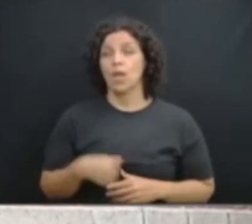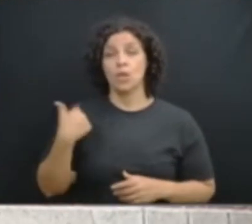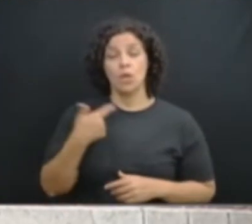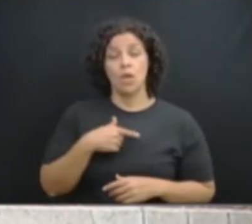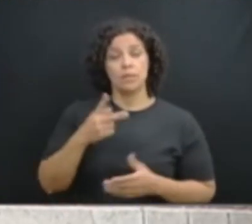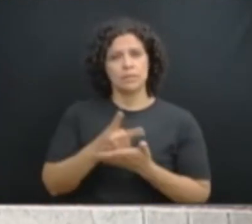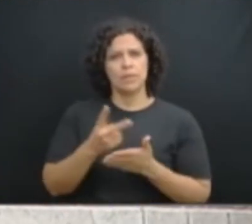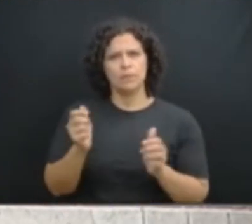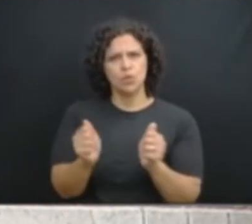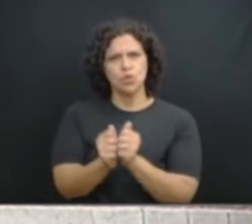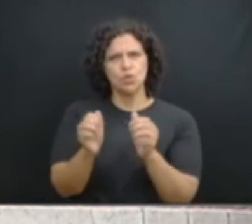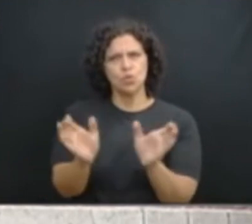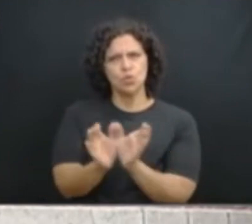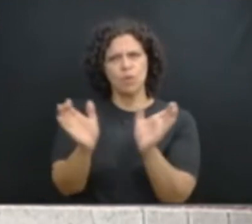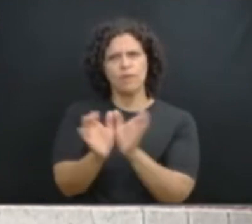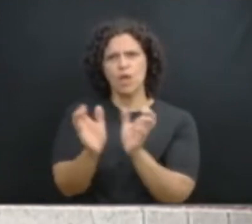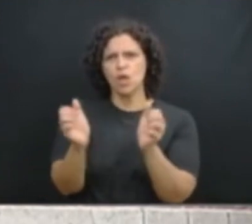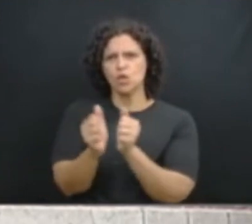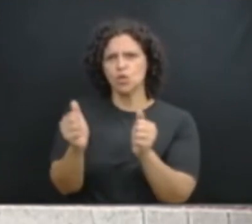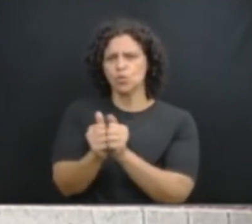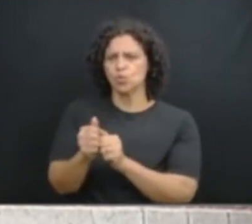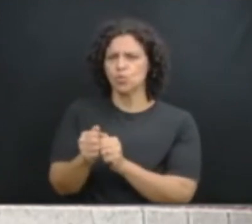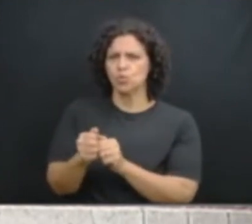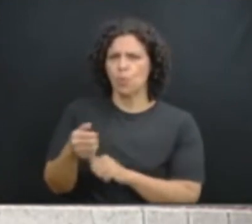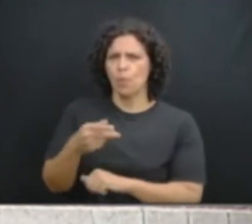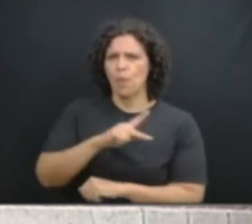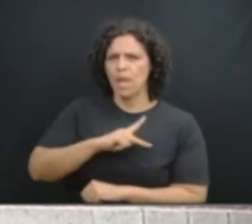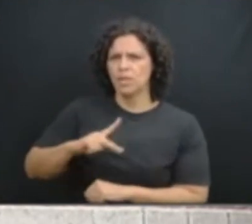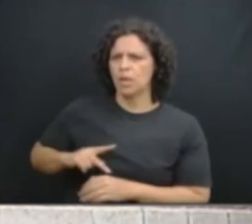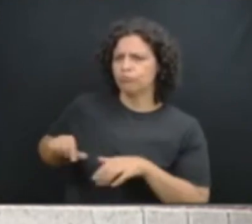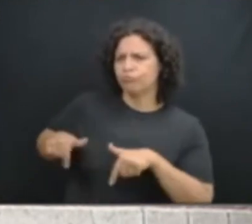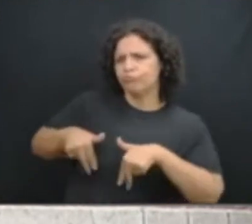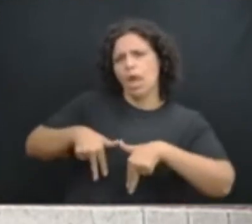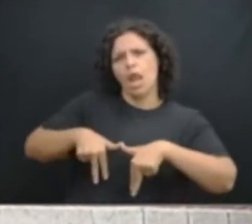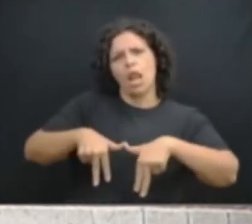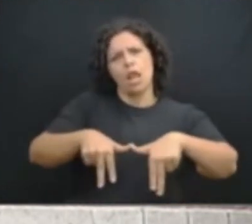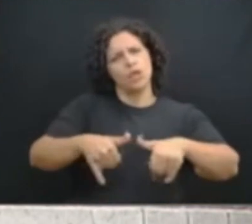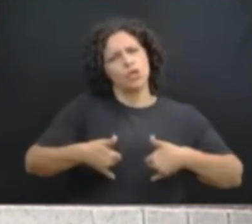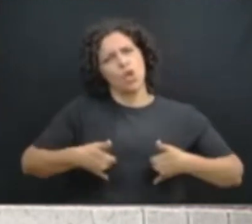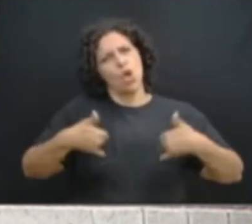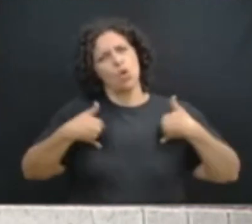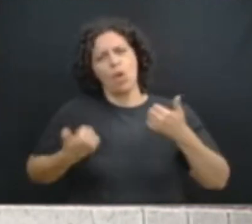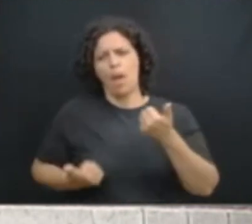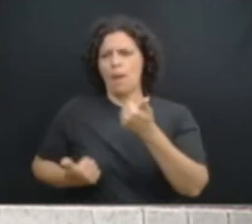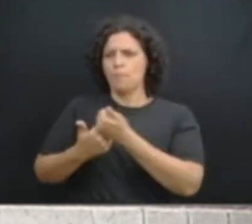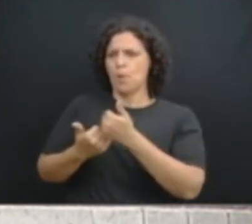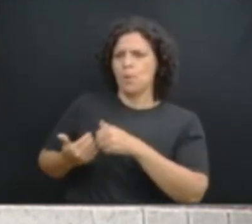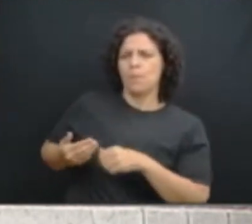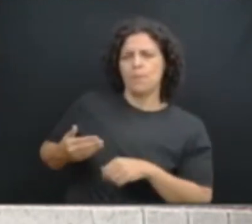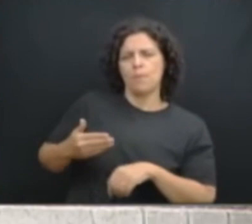Andava junto com o presidente da República, de mãos dadas, e se orgulhava em dizer isso.